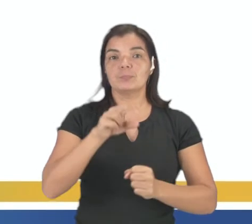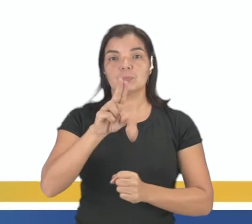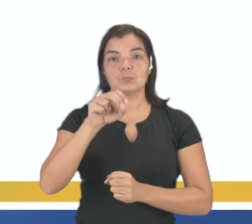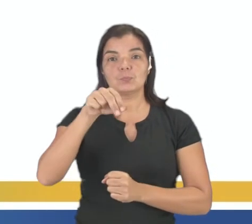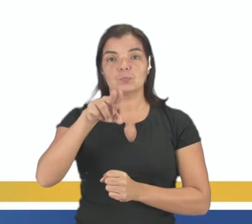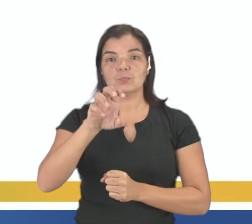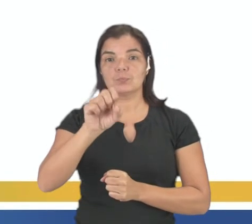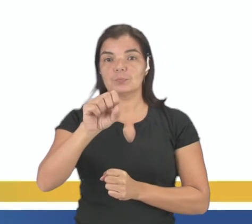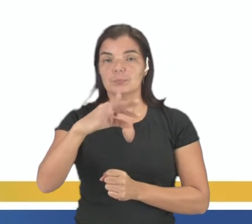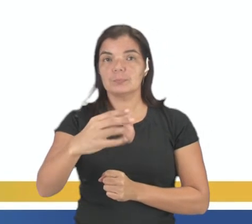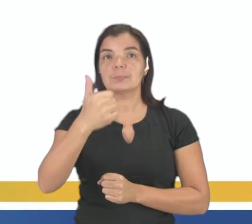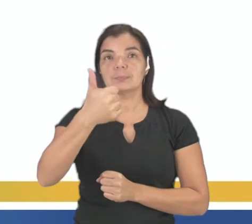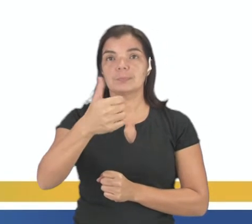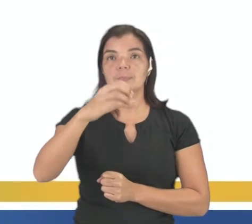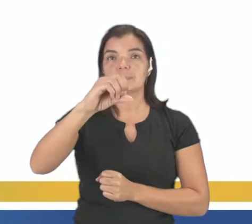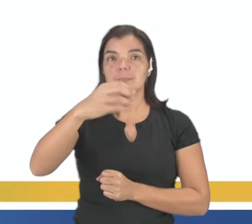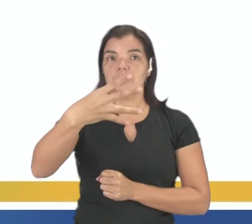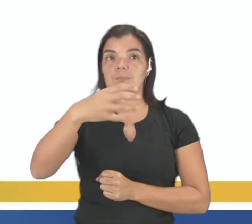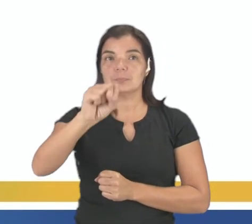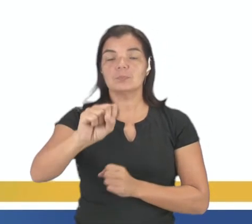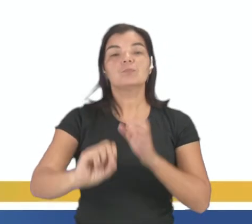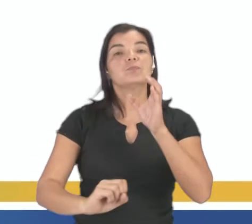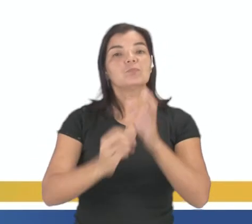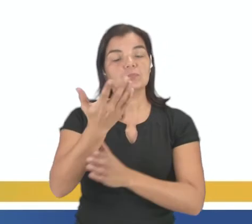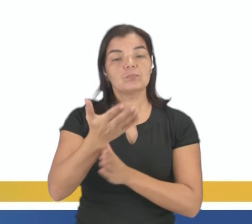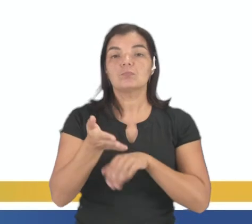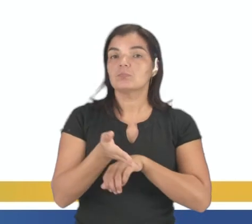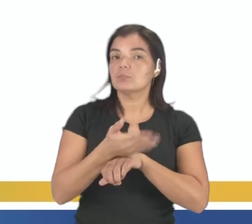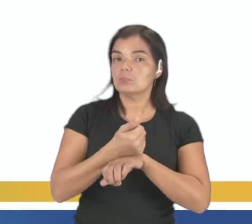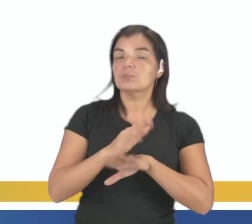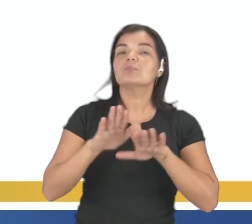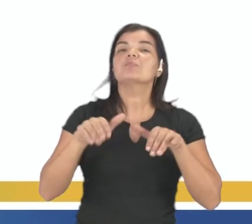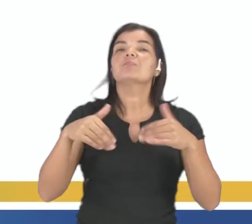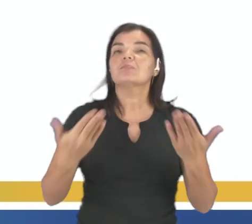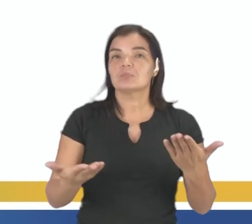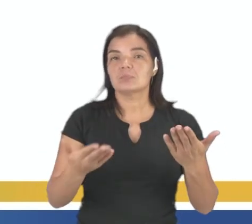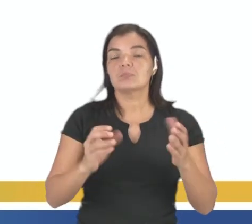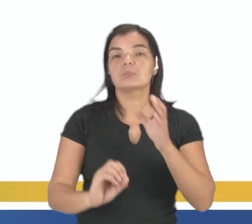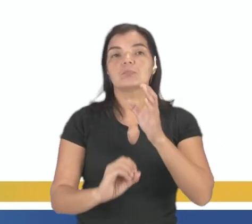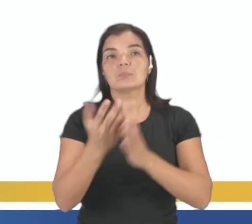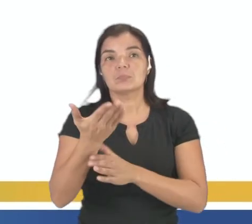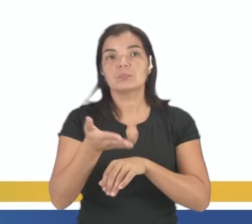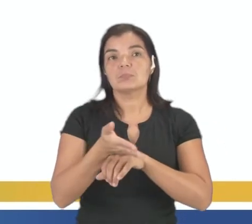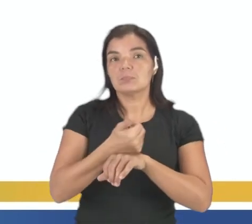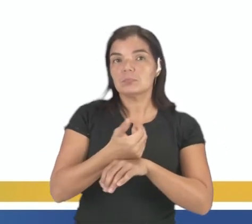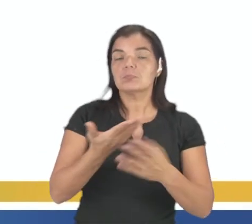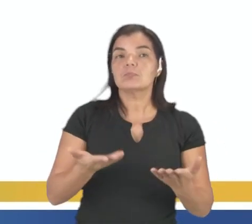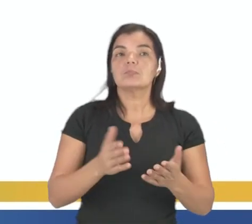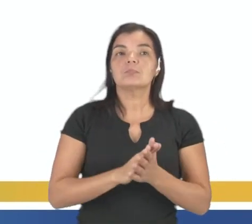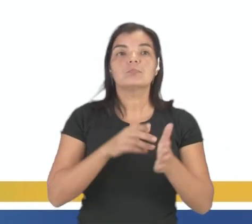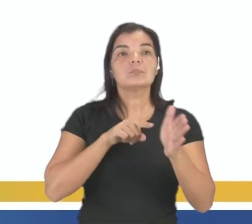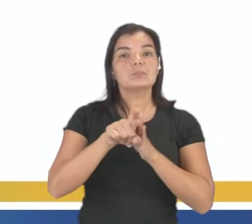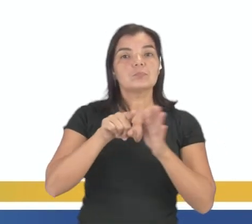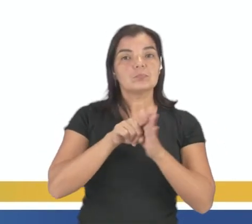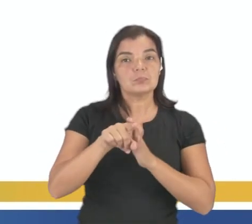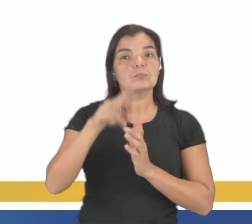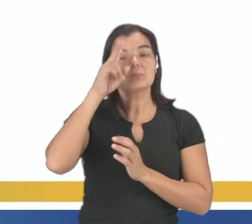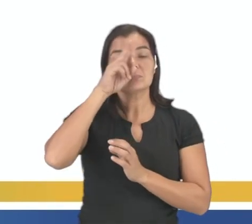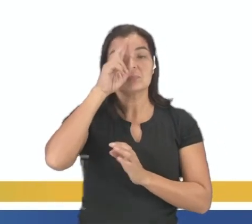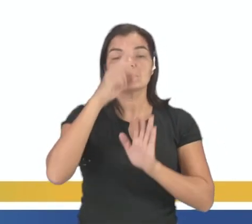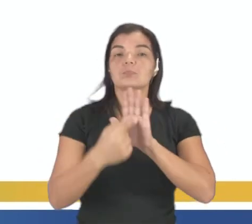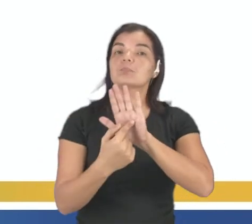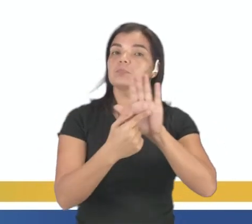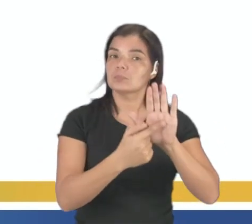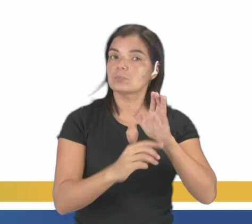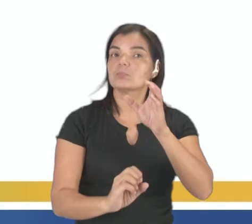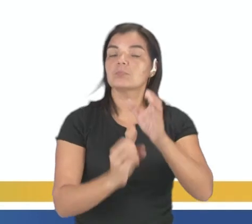partir de 1948 foi motivada por acontecimentos recentes. E quais seriam esses acontecimentos recentes? Então a pergunta é quase que histórica, ela mostra